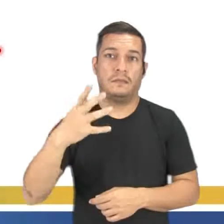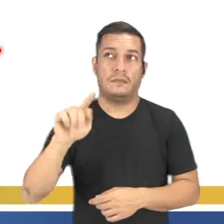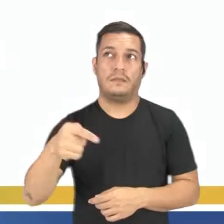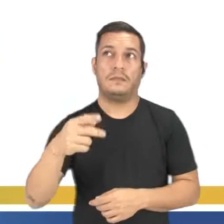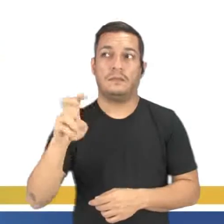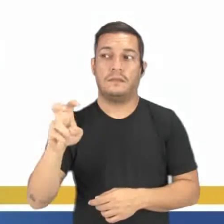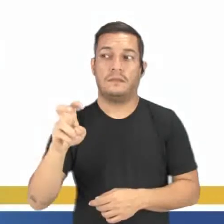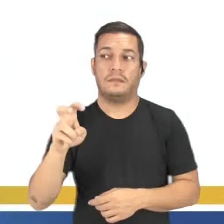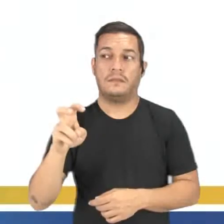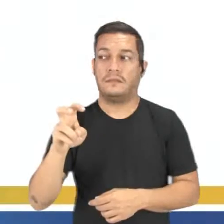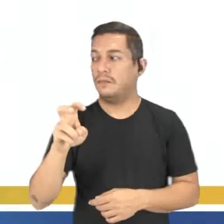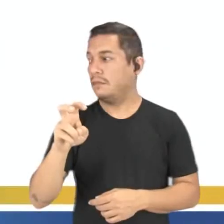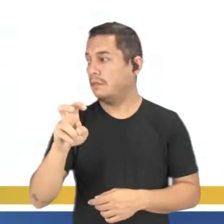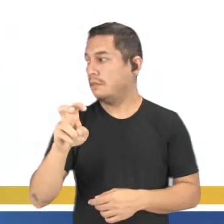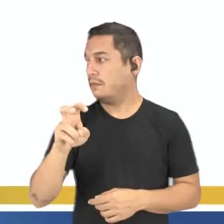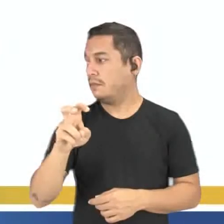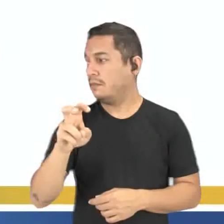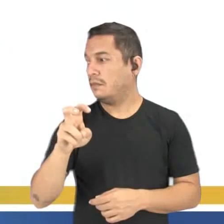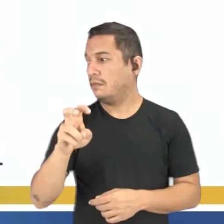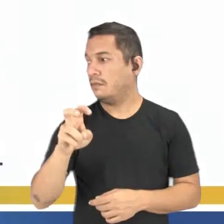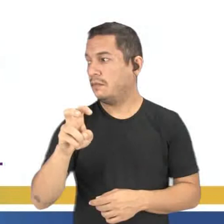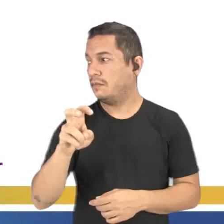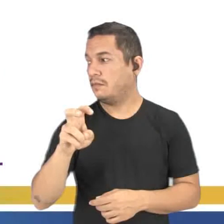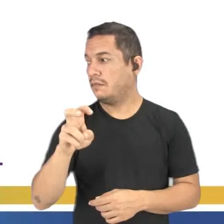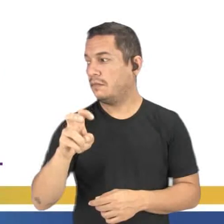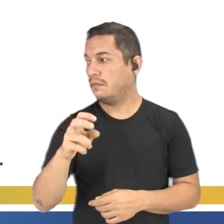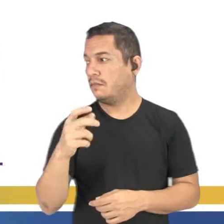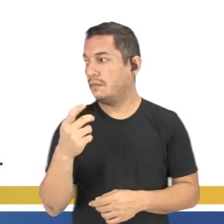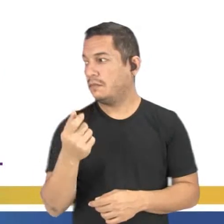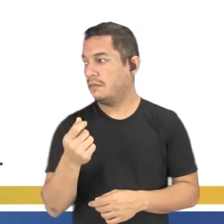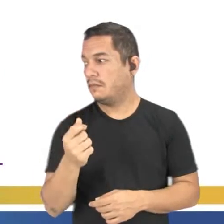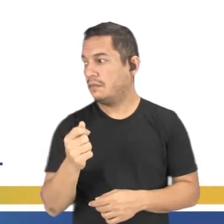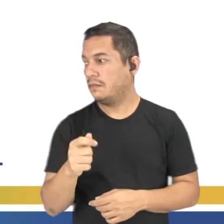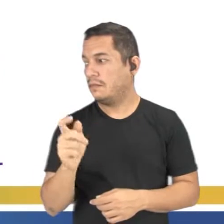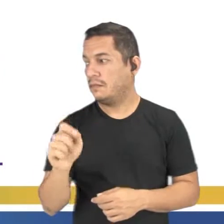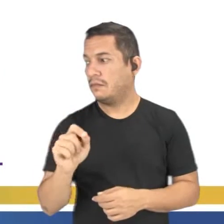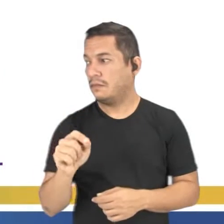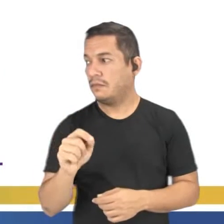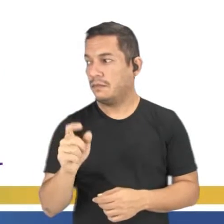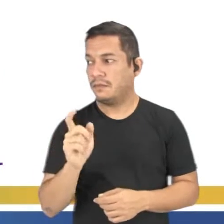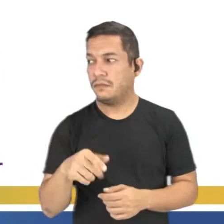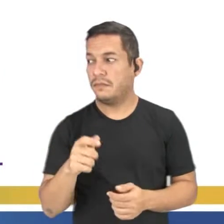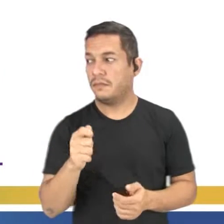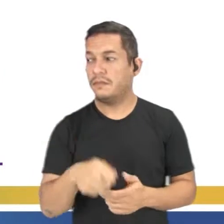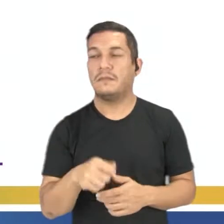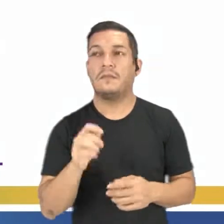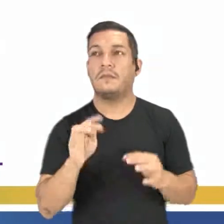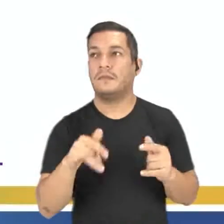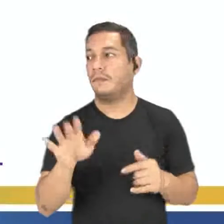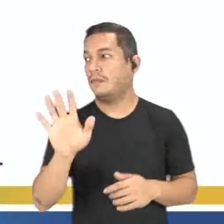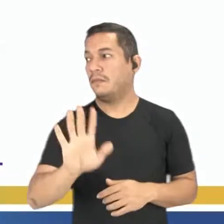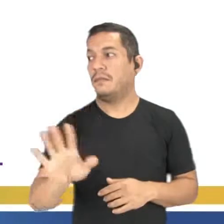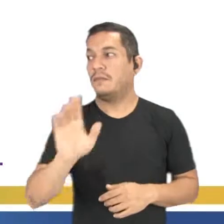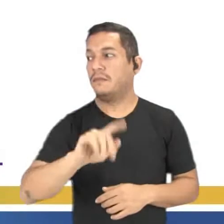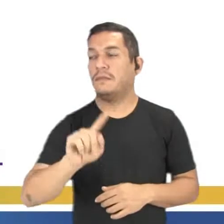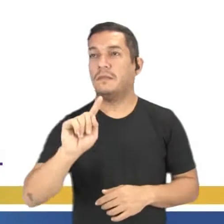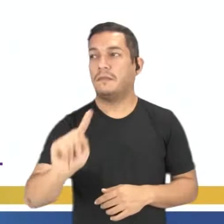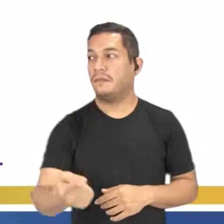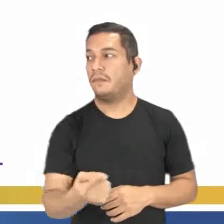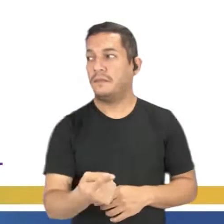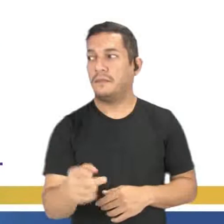1.384,5. Ou seja, o valor que gastaremos para impermeabilizar toda essa área será de